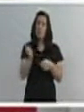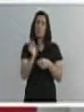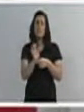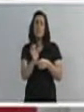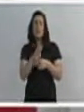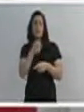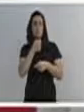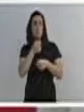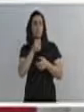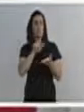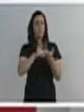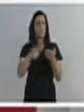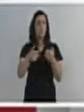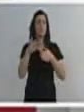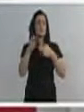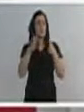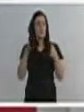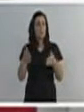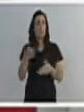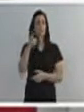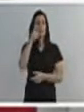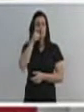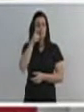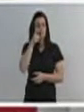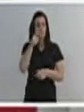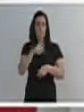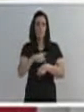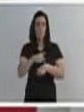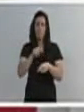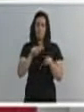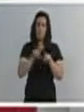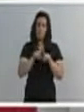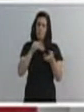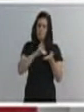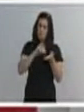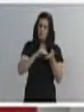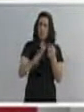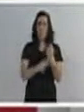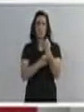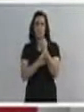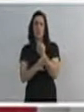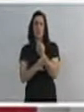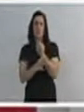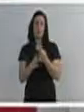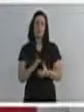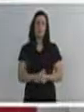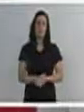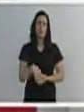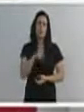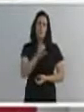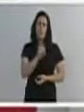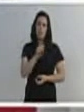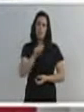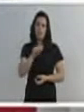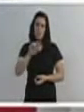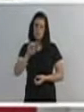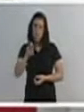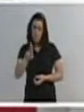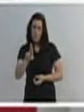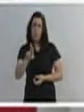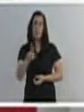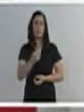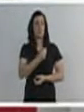a gente, e a folha aumenta, cada vez mais as despesas, cada vez mais acentuadas. Então, eu quero